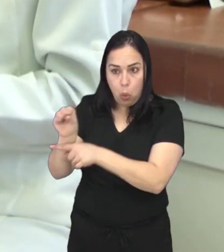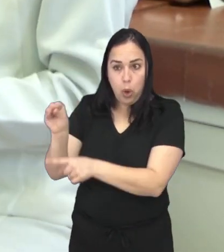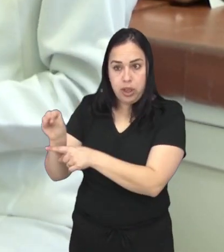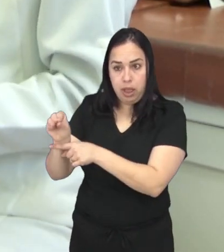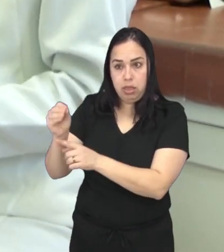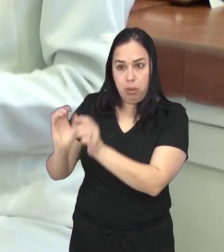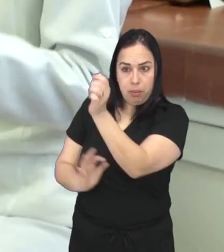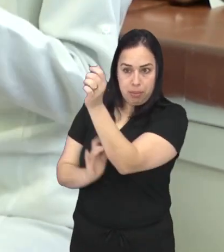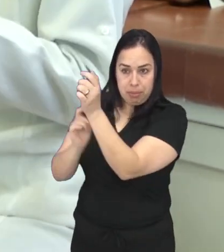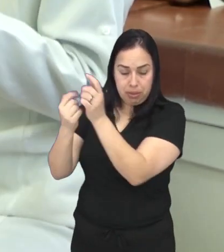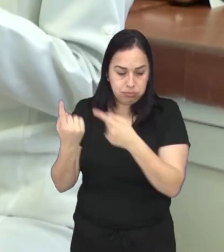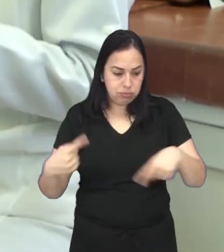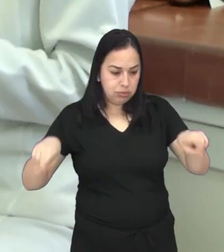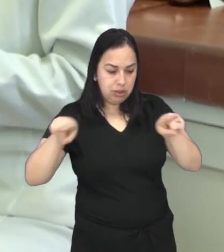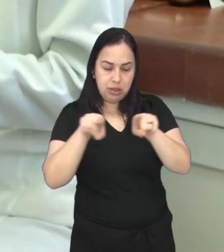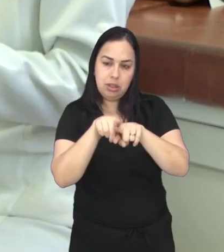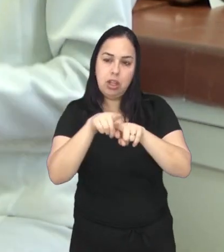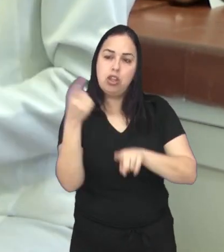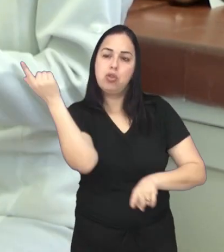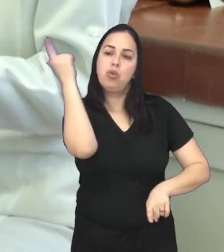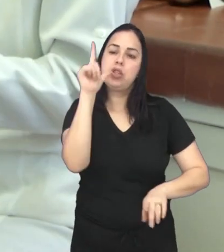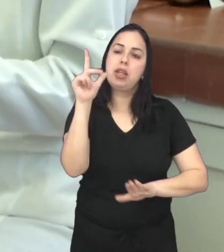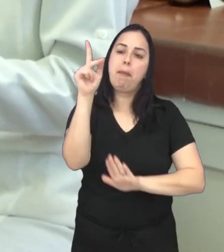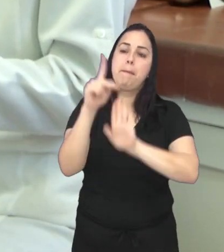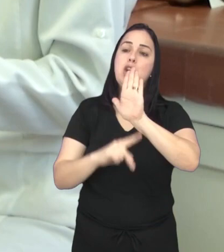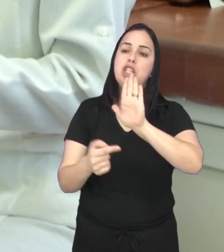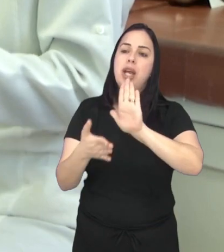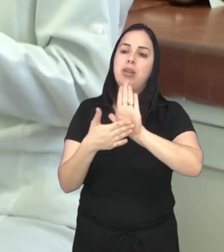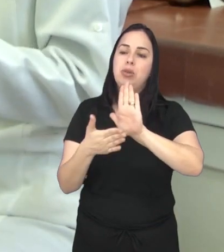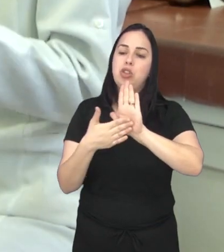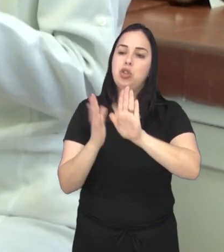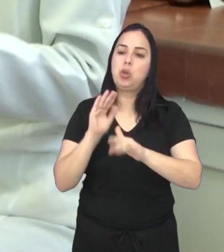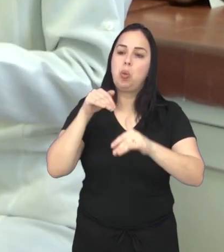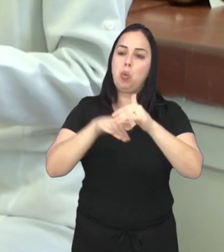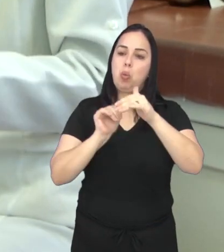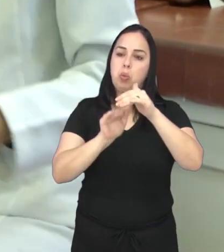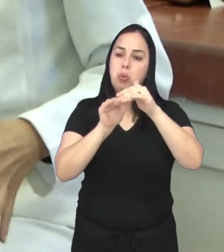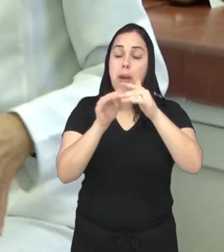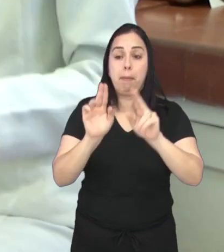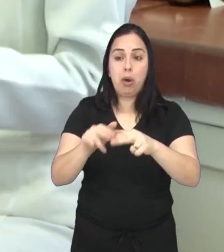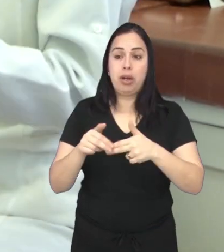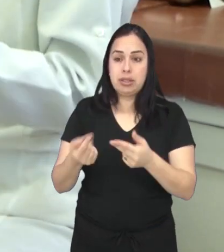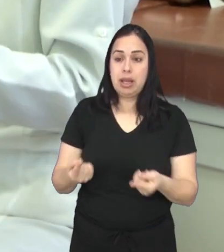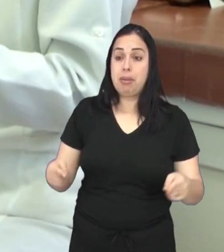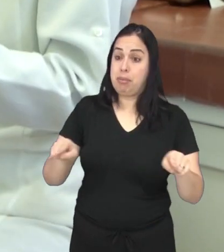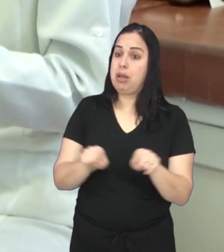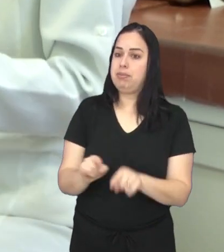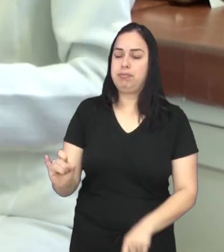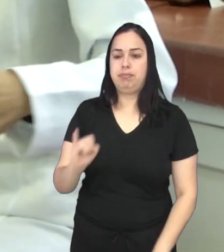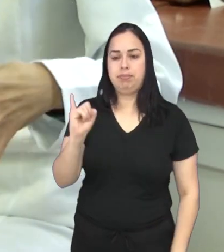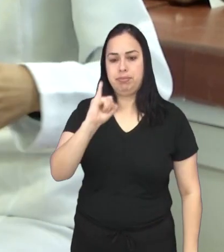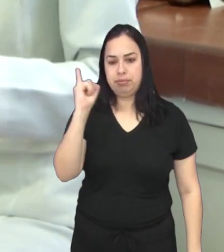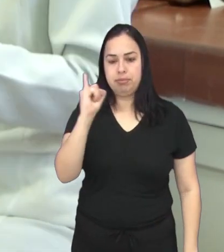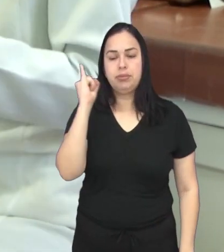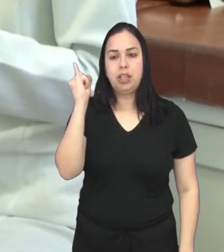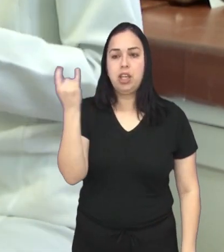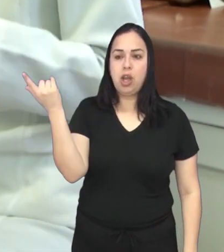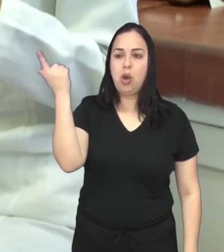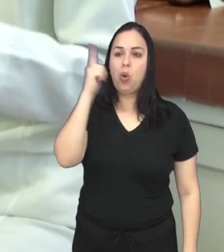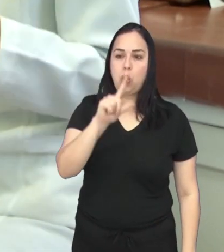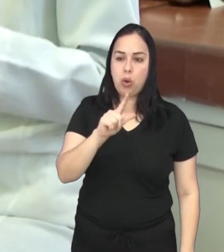gestão do parque, nós conseguimos levantar esse projeto. Então, veja bem a importância de ter parcerias, né, para a